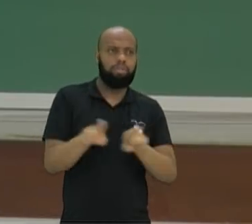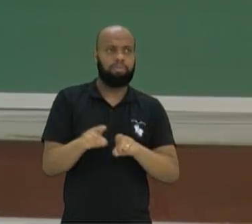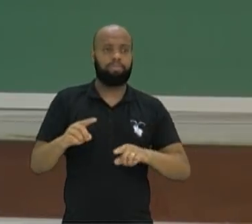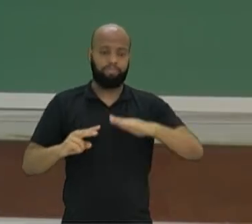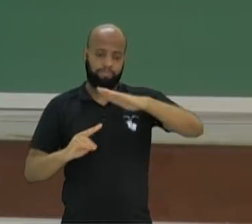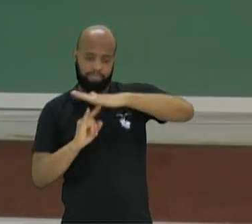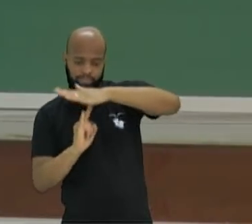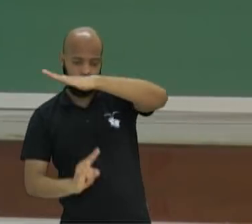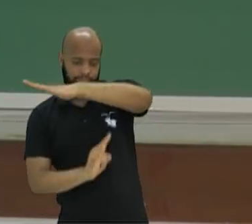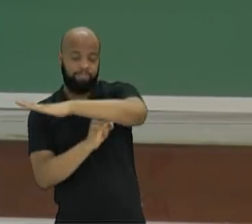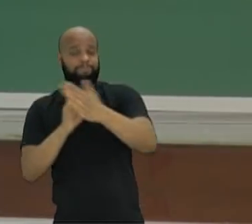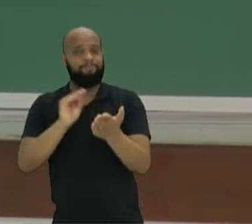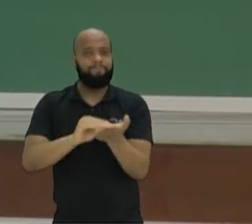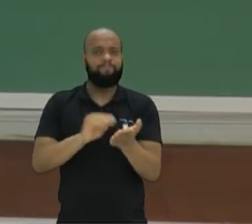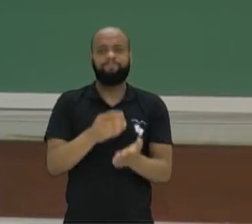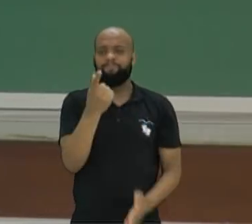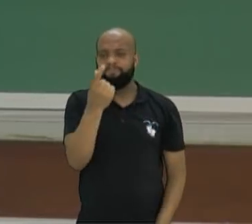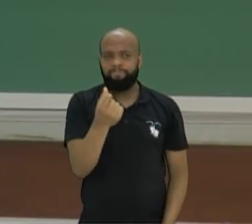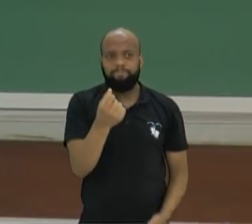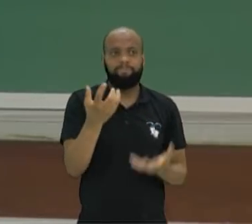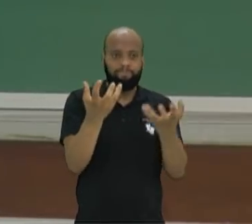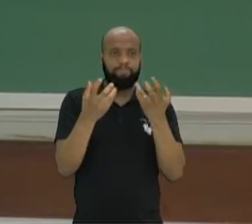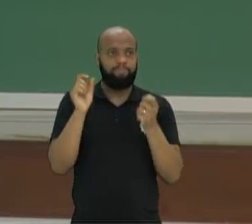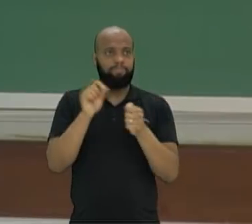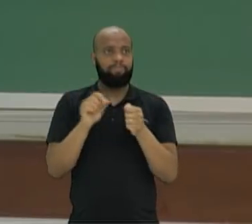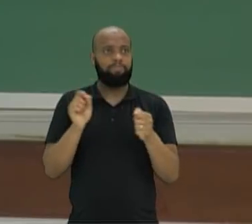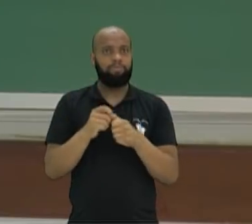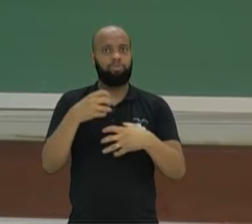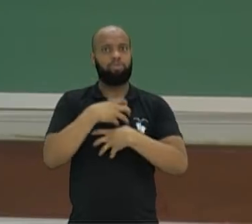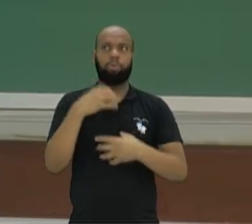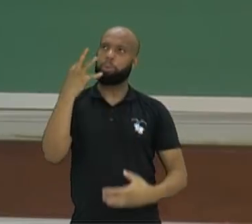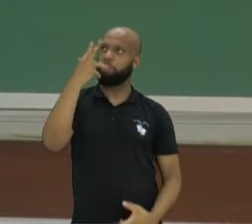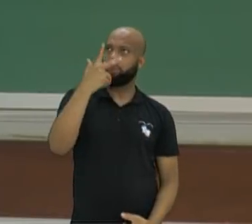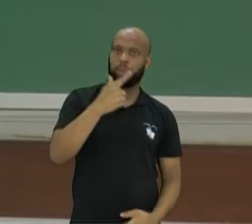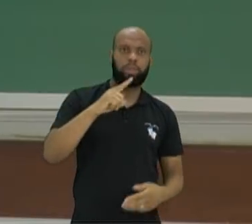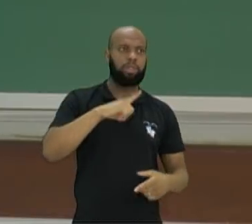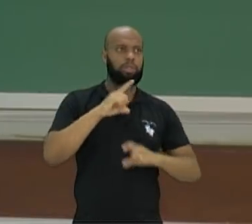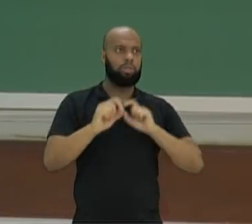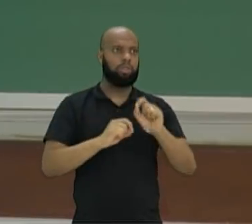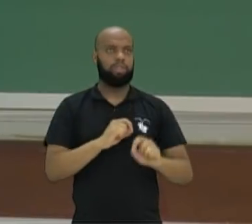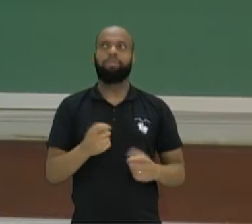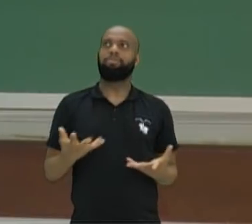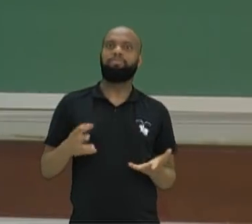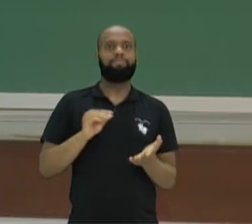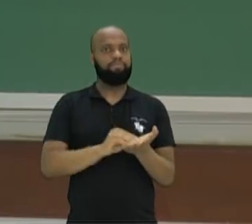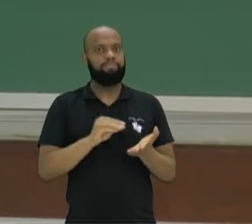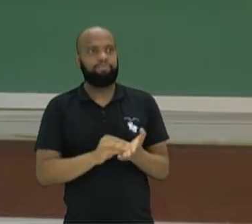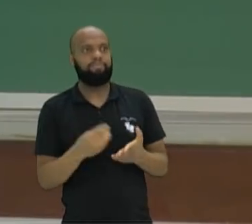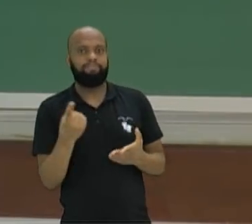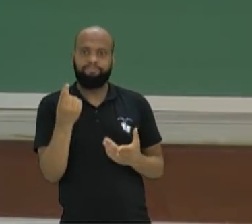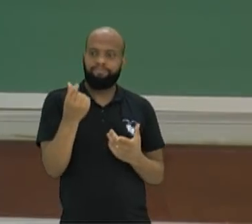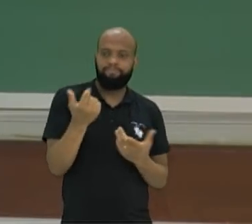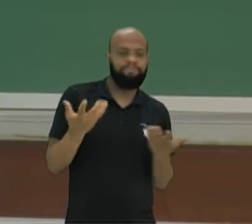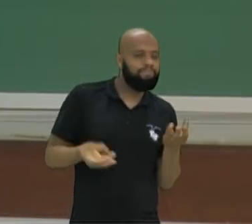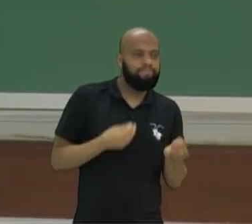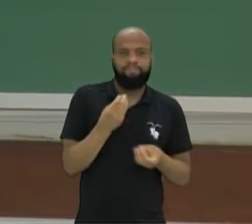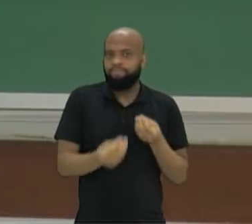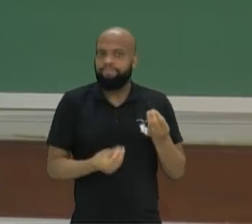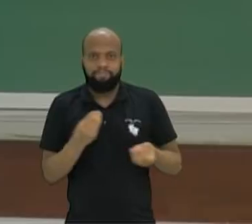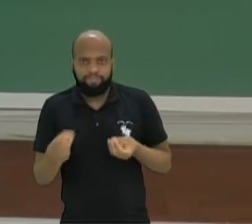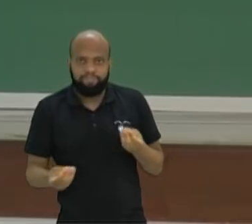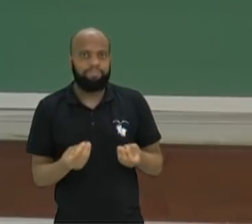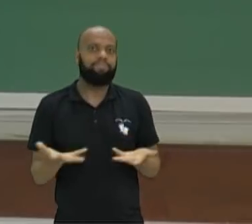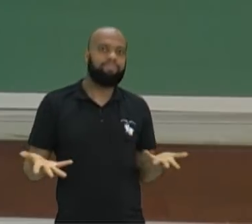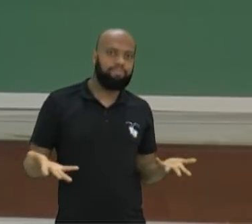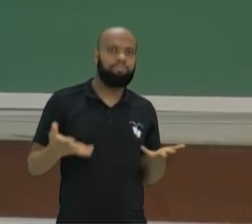também. Faltou dinheiro para completar, ele quis fazer uma coisa, como diz, passou ali, colocou a carroça maior na frente dos cavalos, como a gente brinca aí no nosso